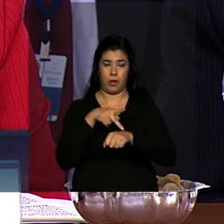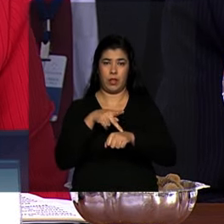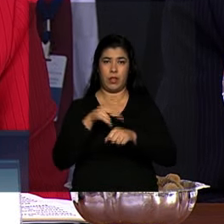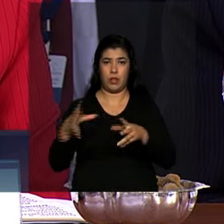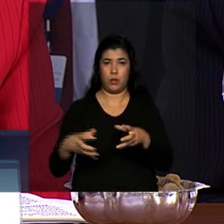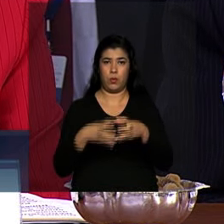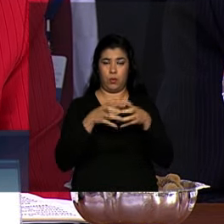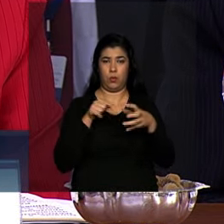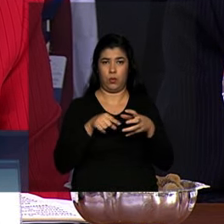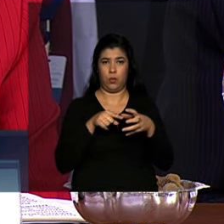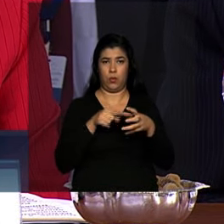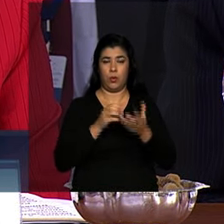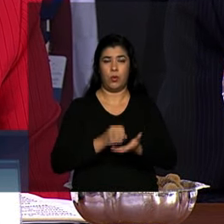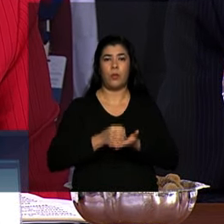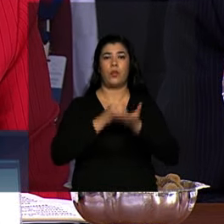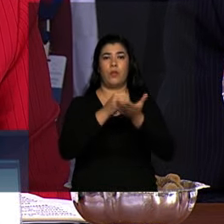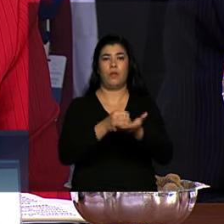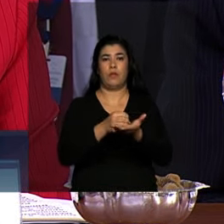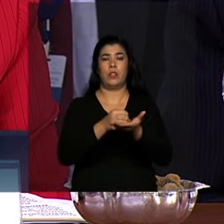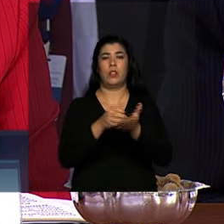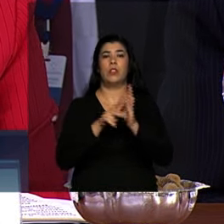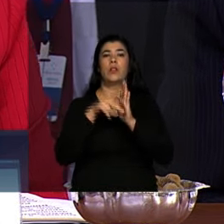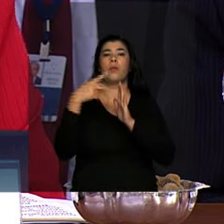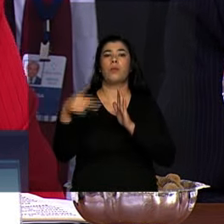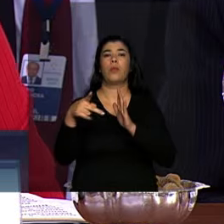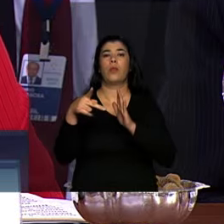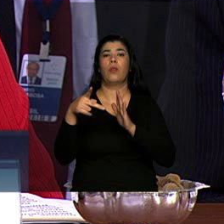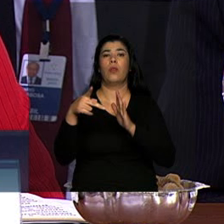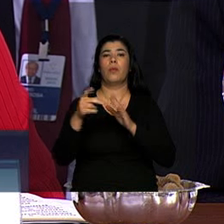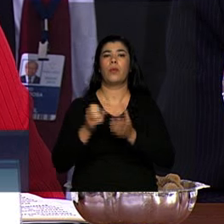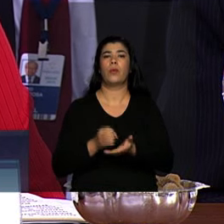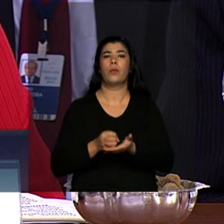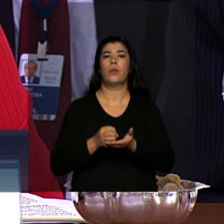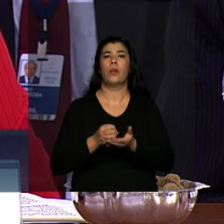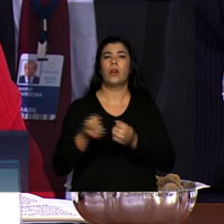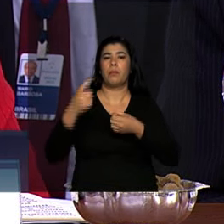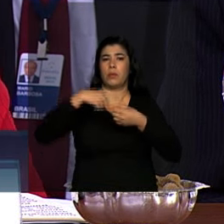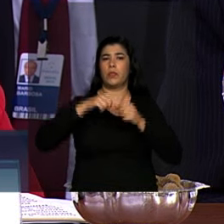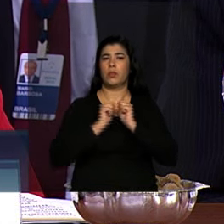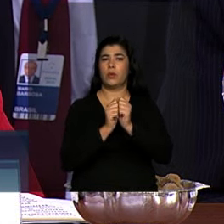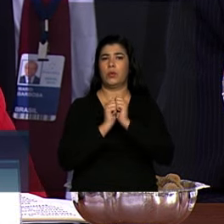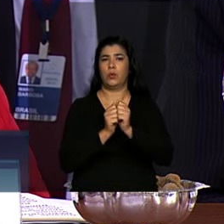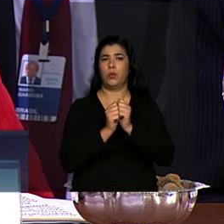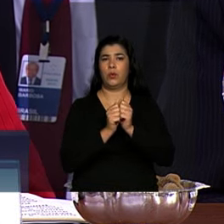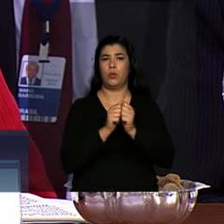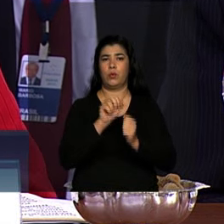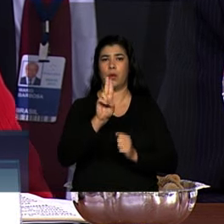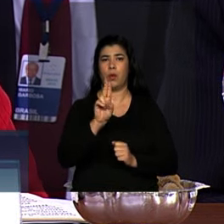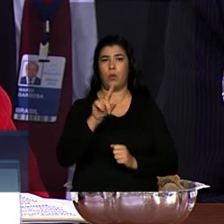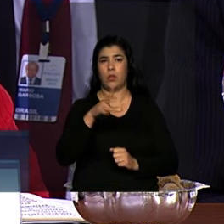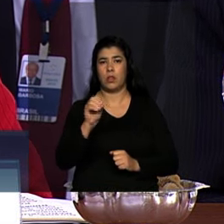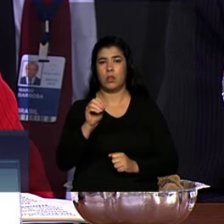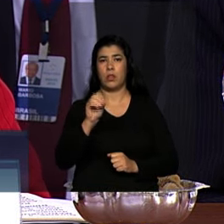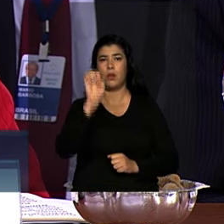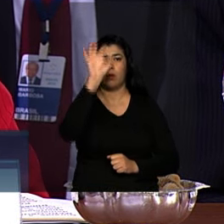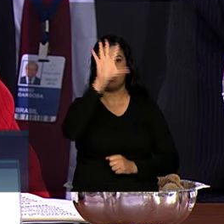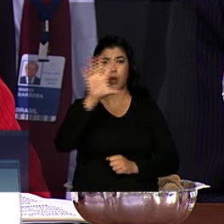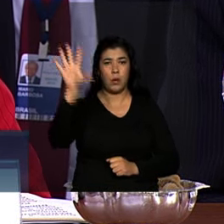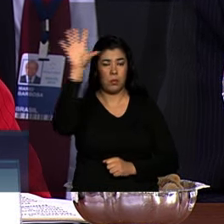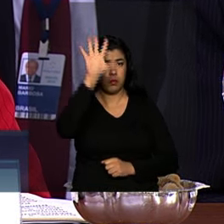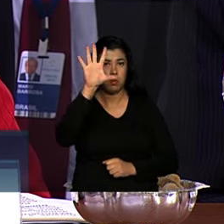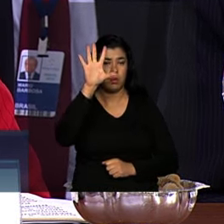oferta do bloco para a União Europeia. E definimos, com o lado europeu,